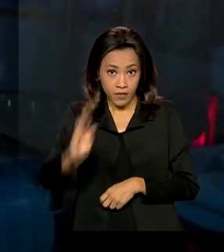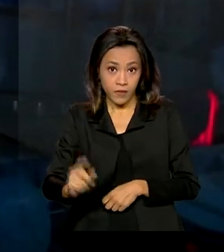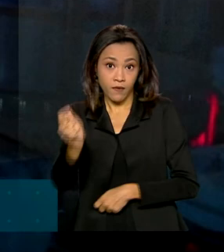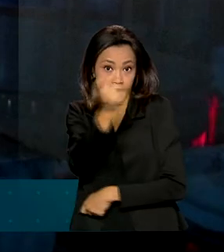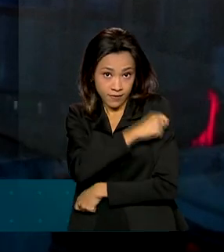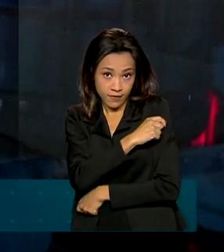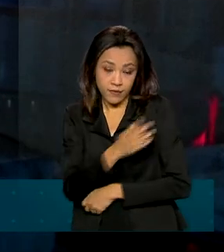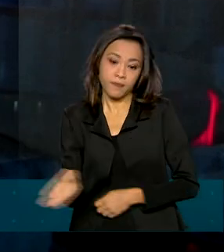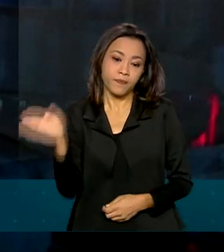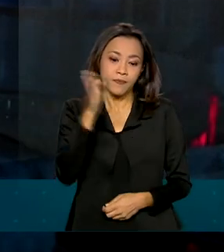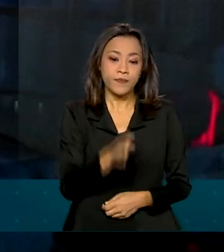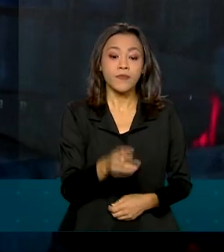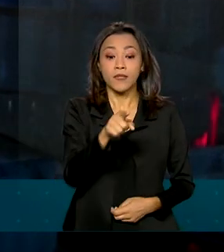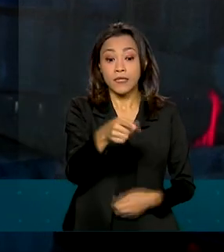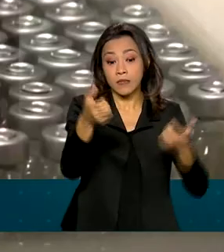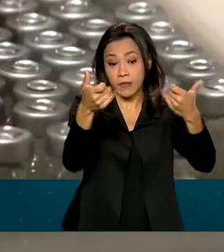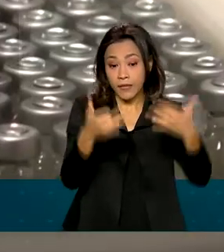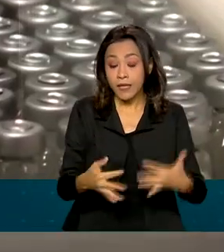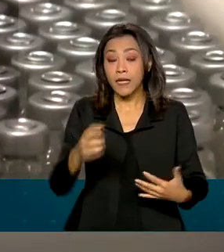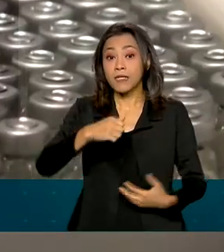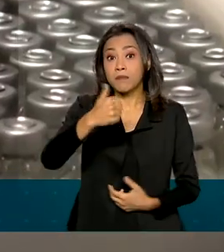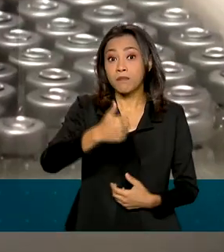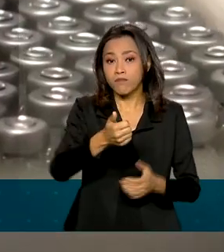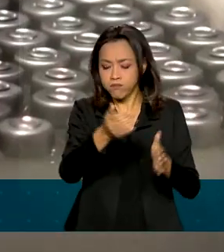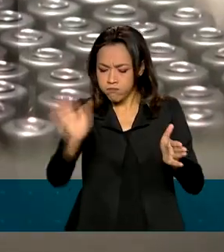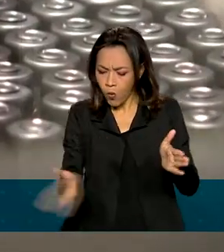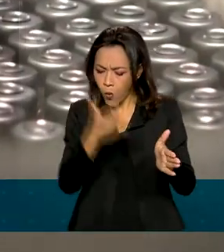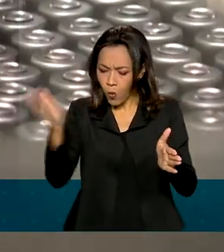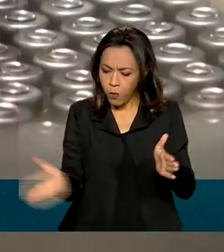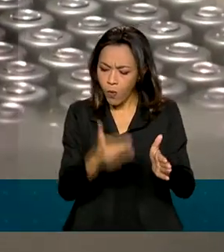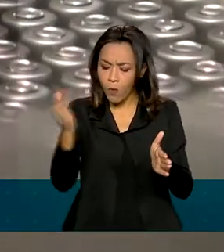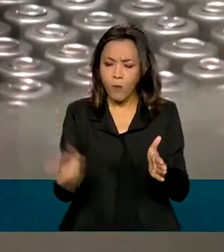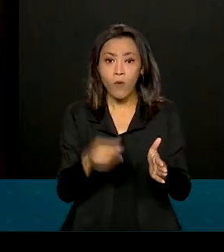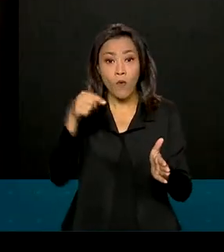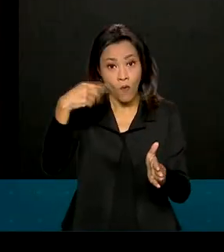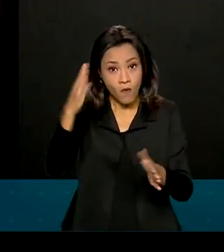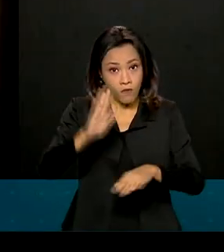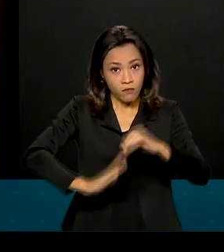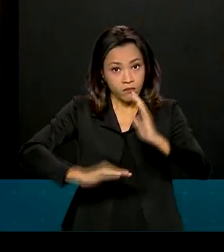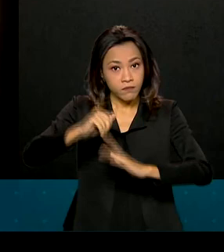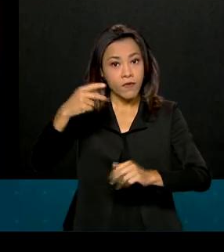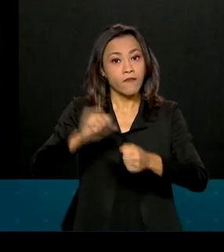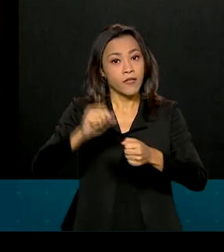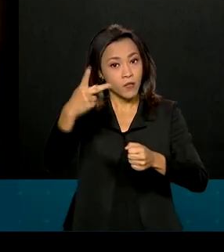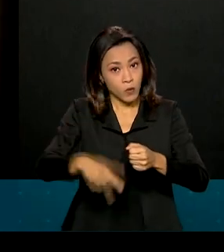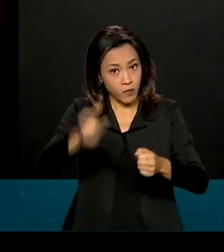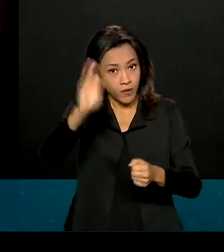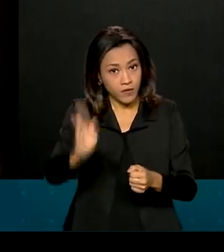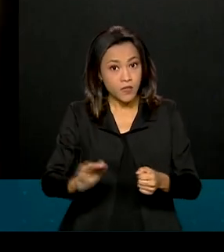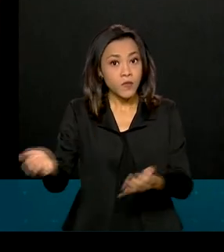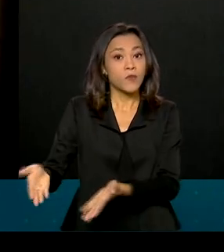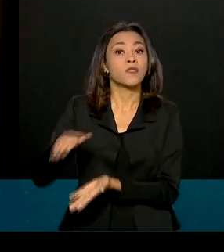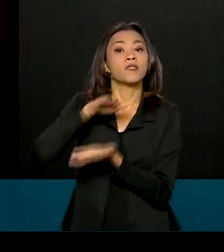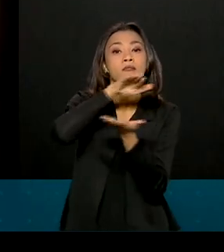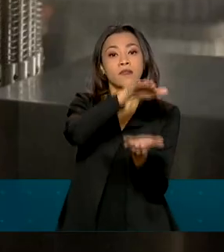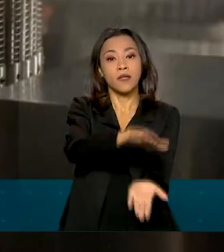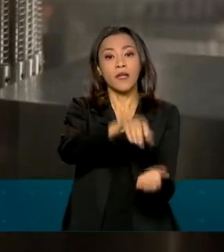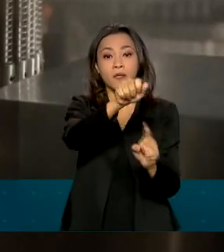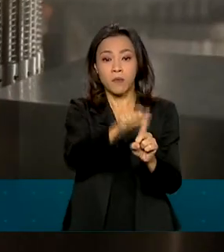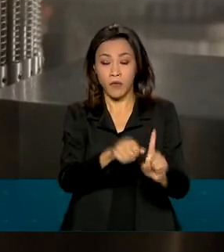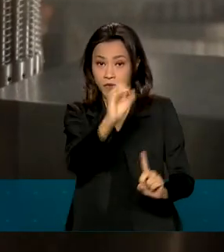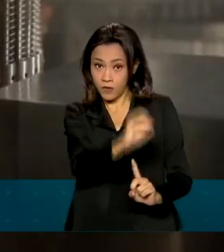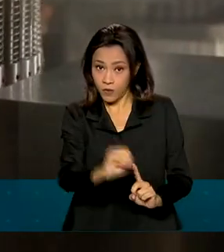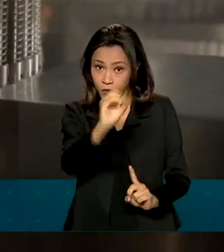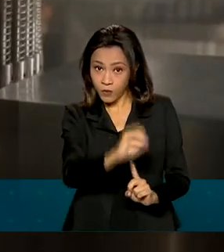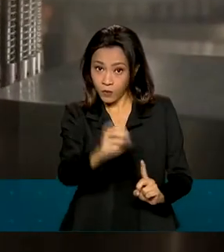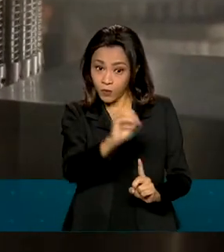A previsão é que as primeiras doses da vacina produzida inteiramente no Brasil sejam entregues em outubro. O investimento